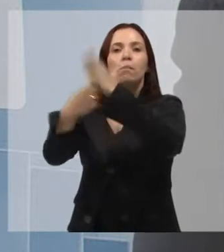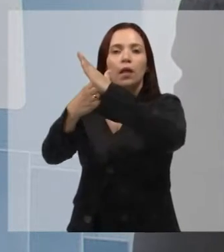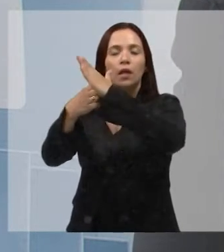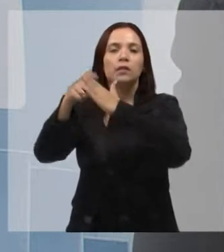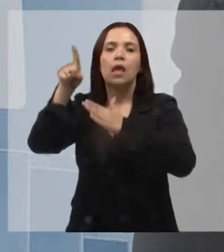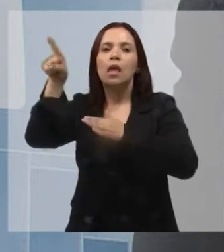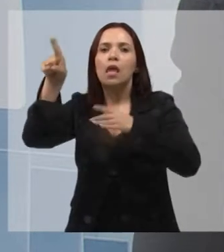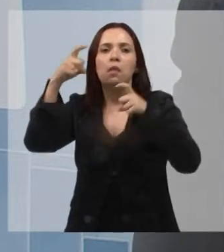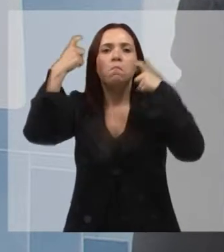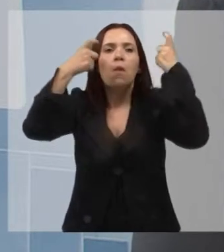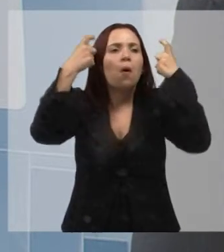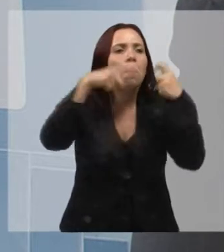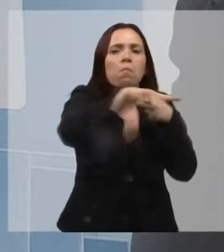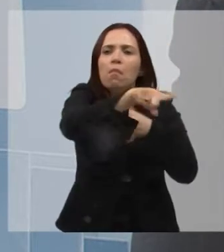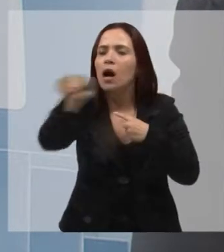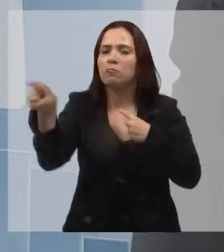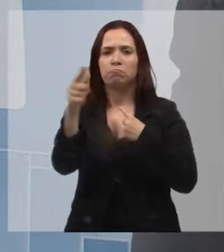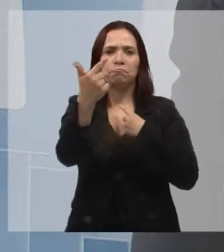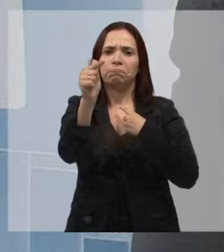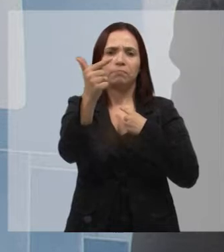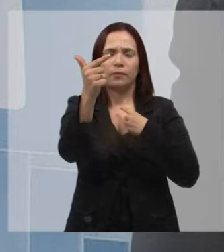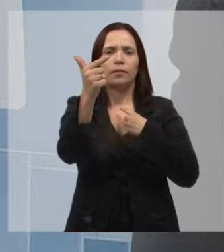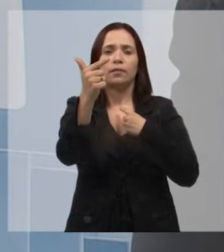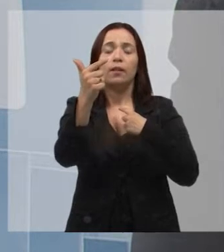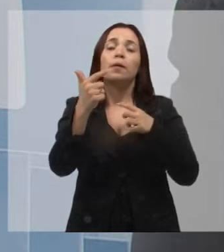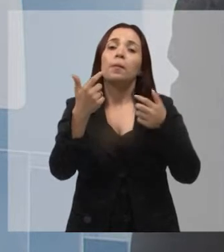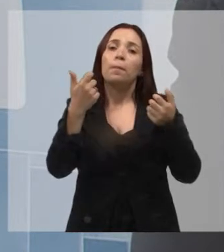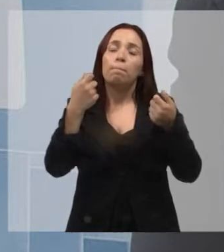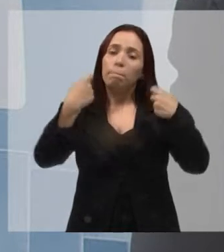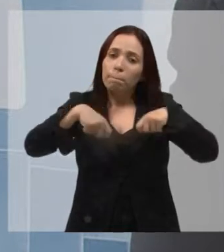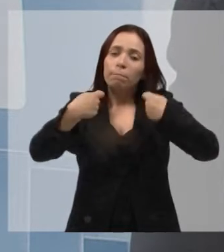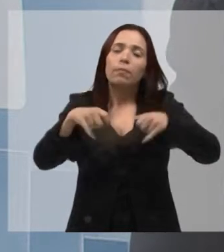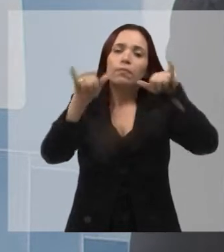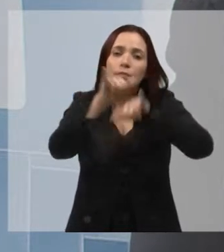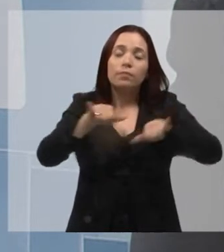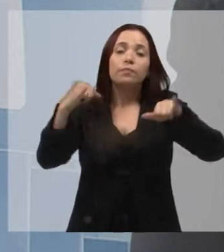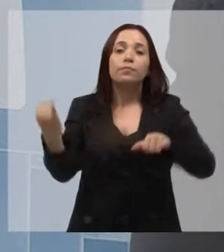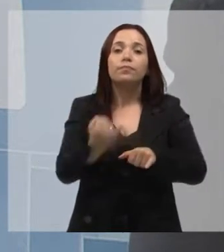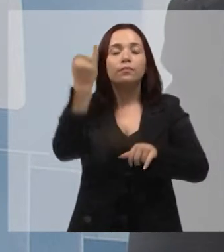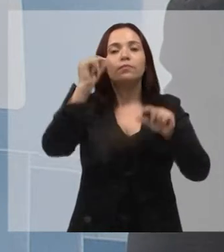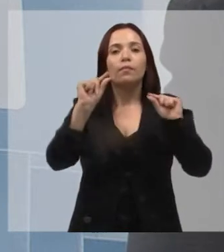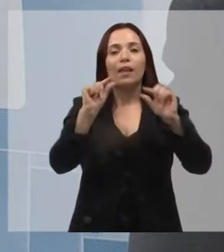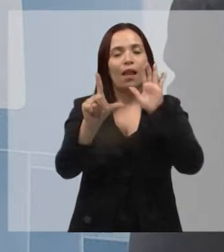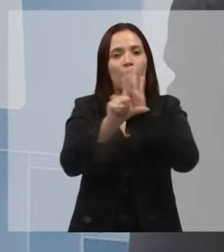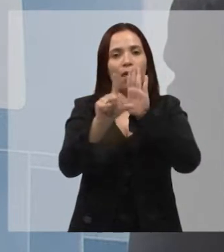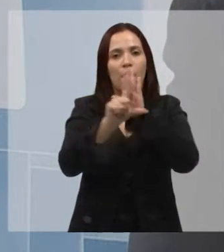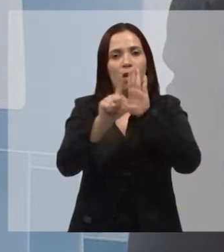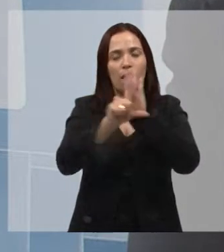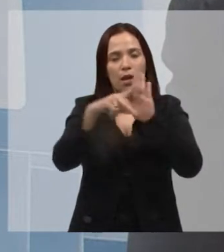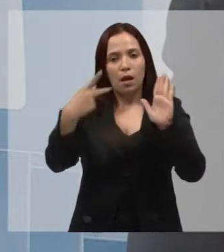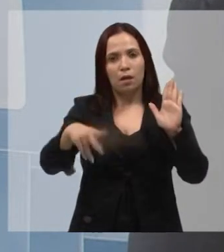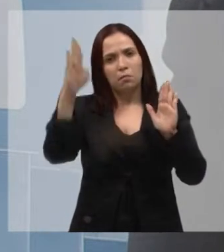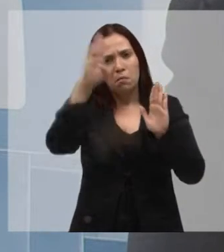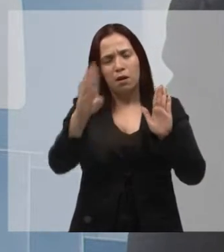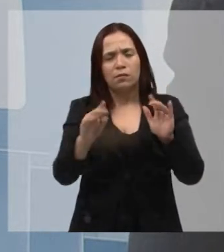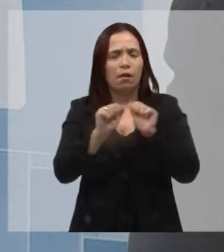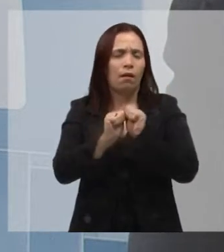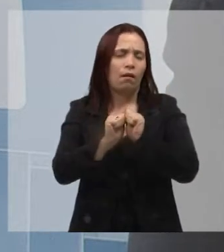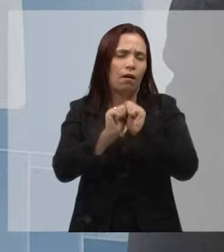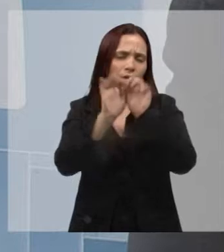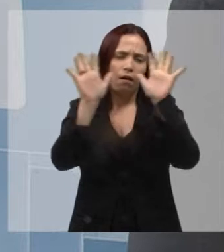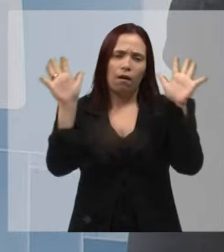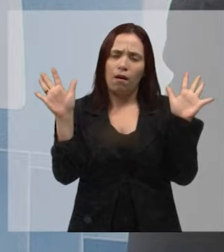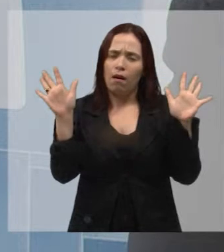passa por cima de tudo. O que eu preciso que a gente se dita é que a legislação brasileira é muito clara. O